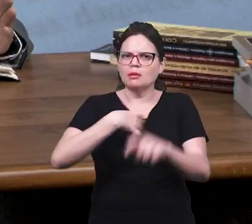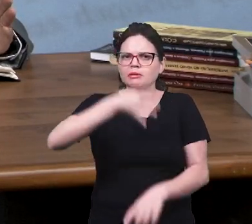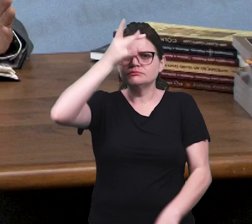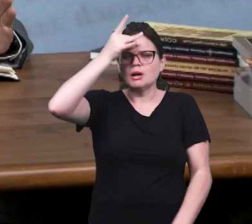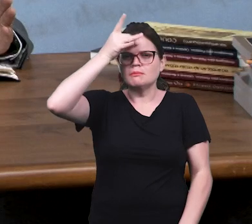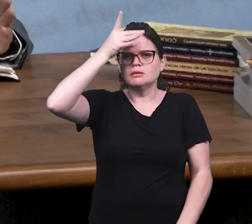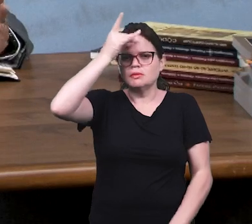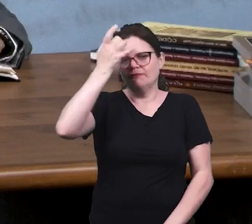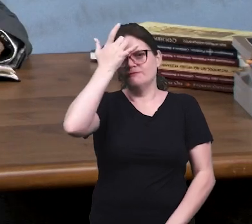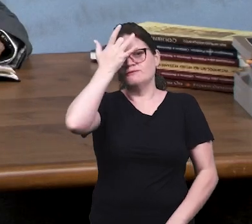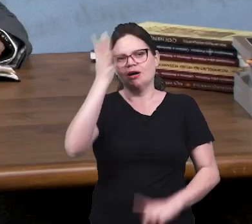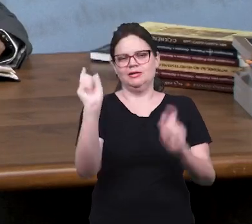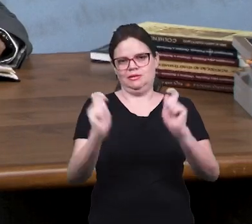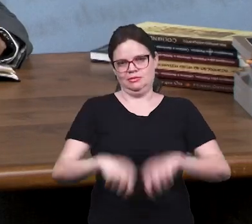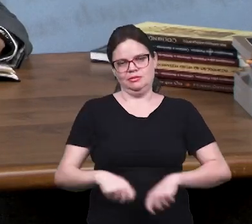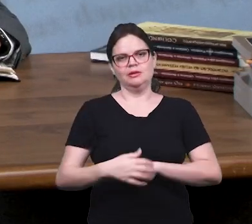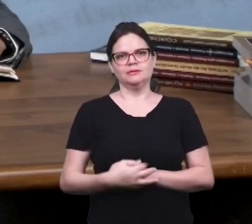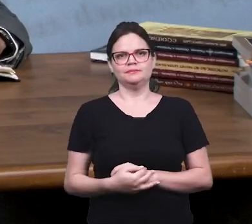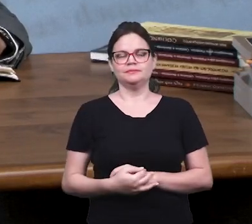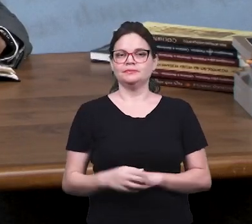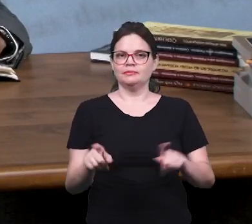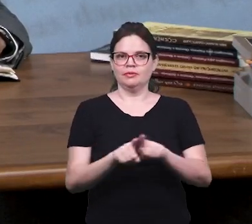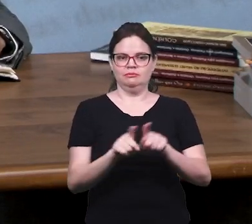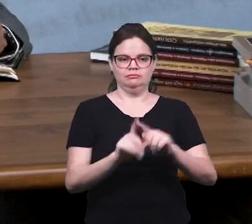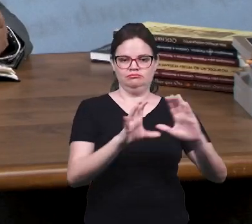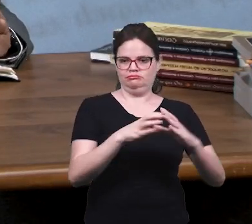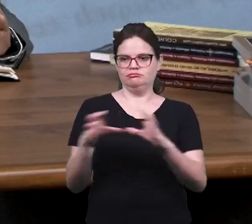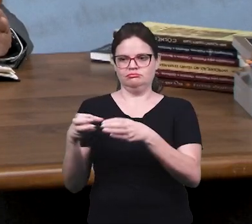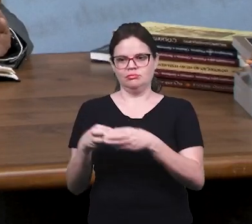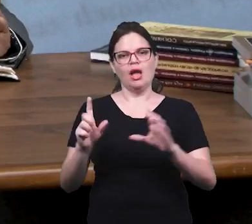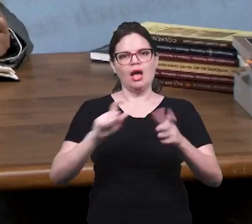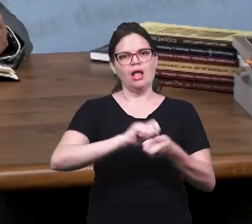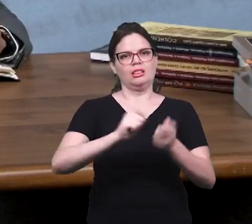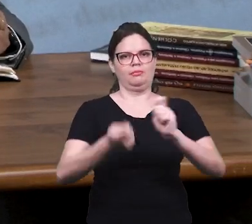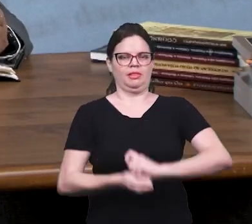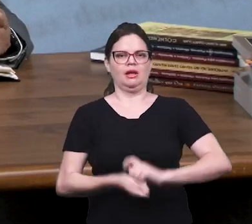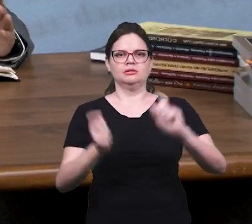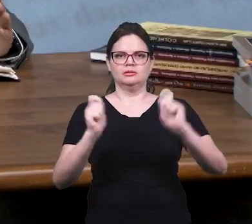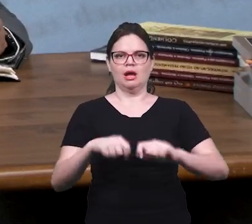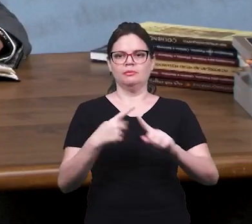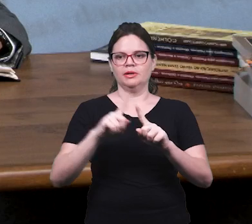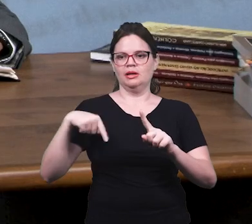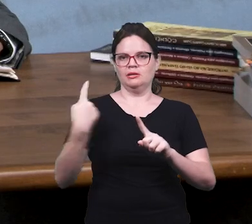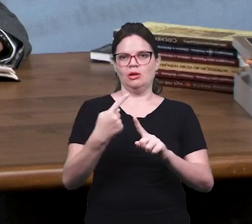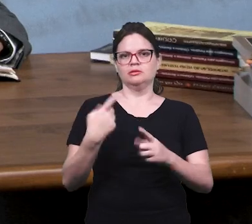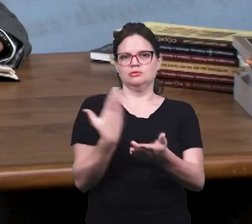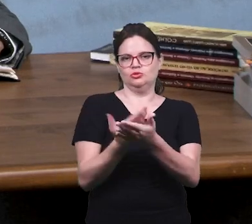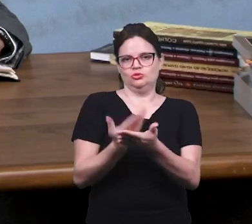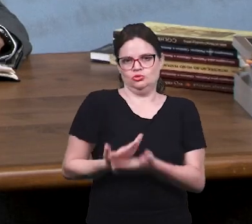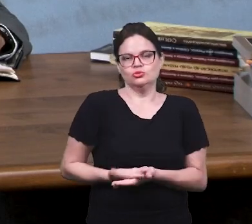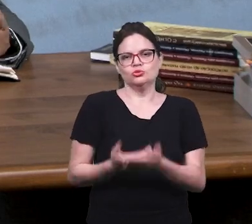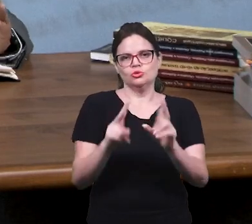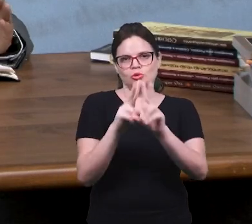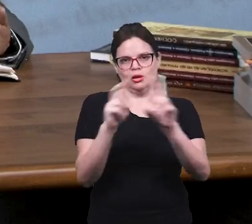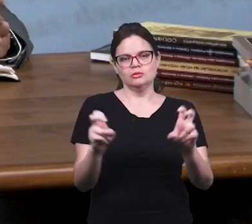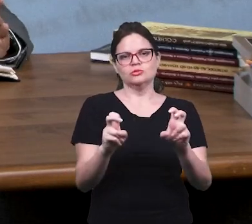dos livros. Na realidade, essa classificação foi uma adaptação feita pelos estudiosos cristãos